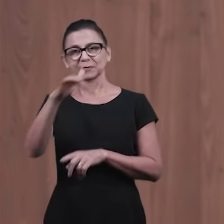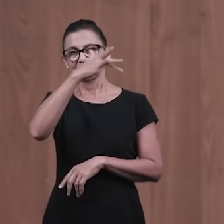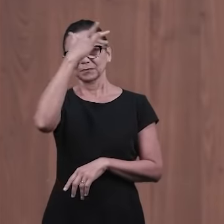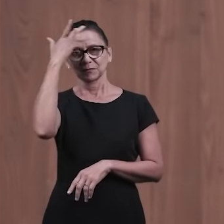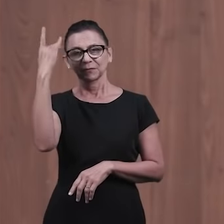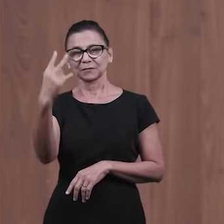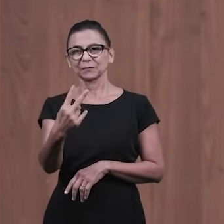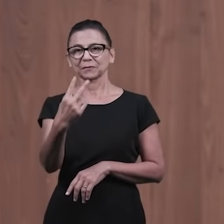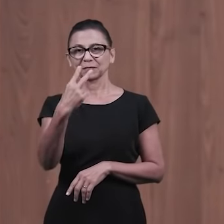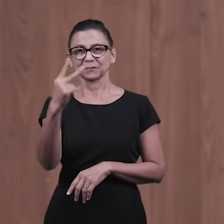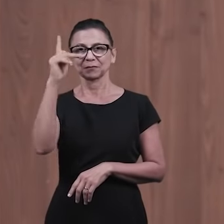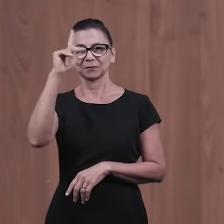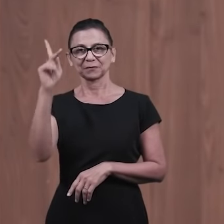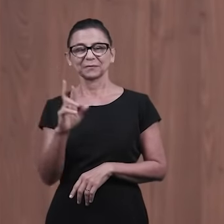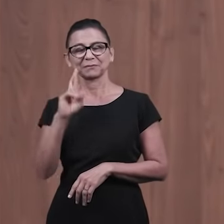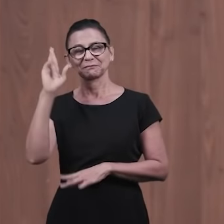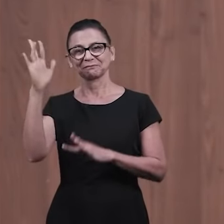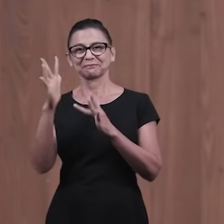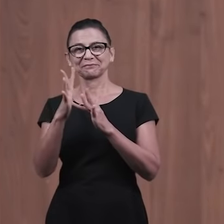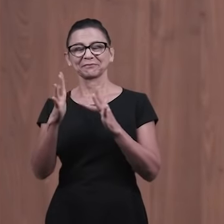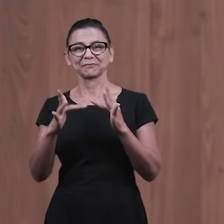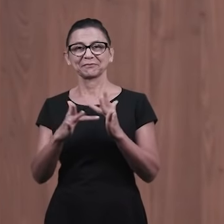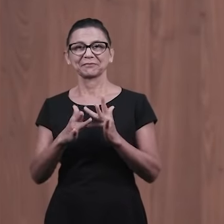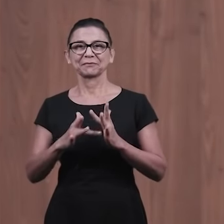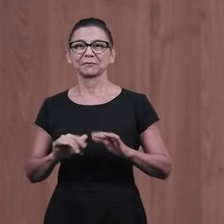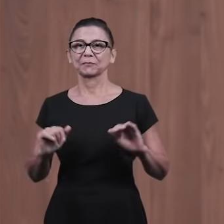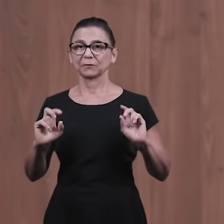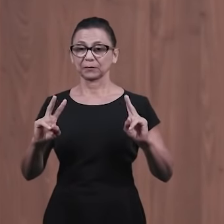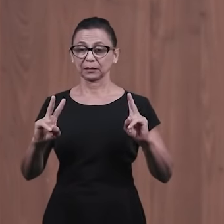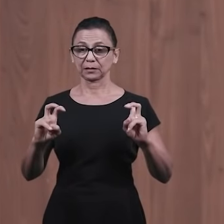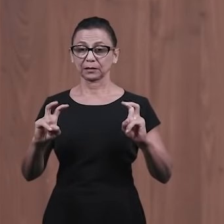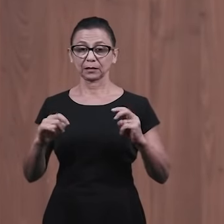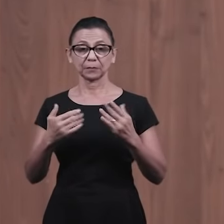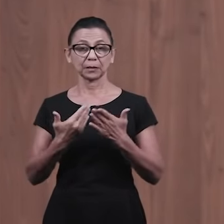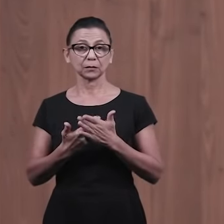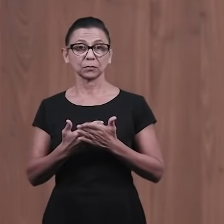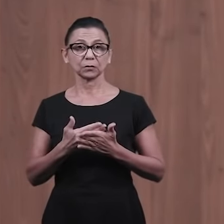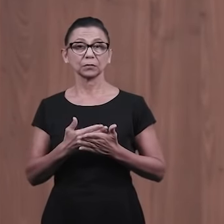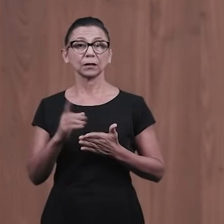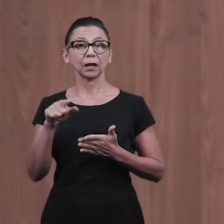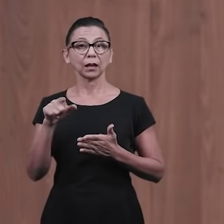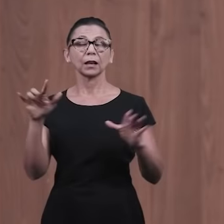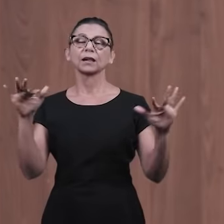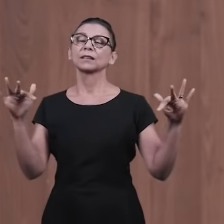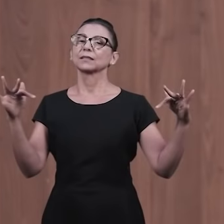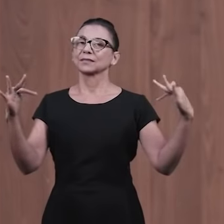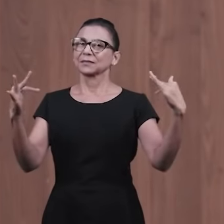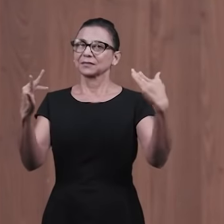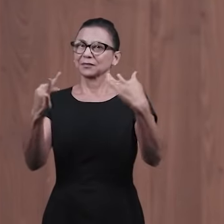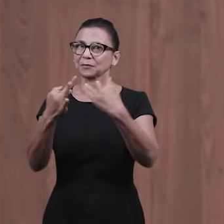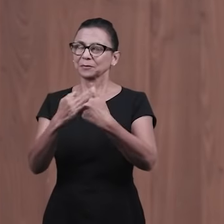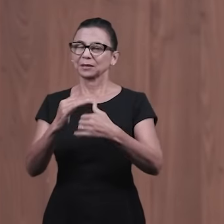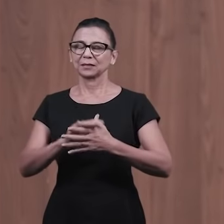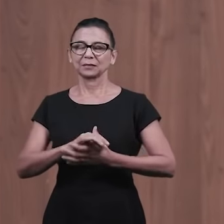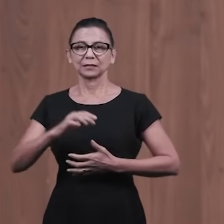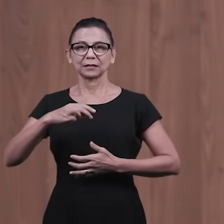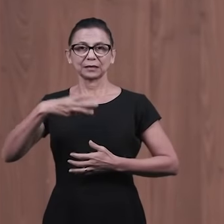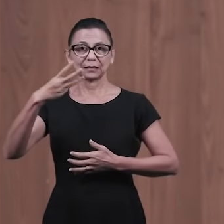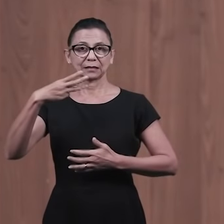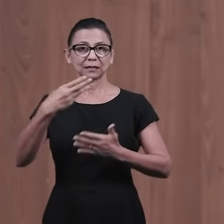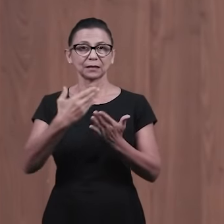a paz do Senhor Jesus. O tema do nosso estudo é a família e nessa terceira aula nós vamos ver